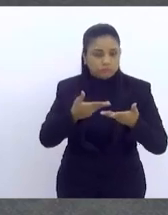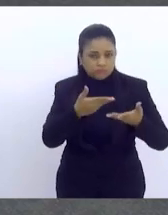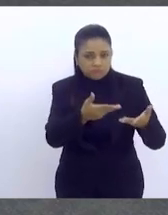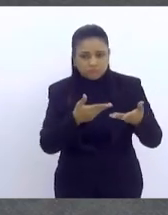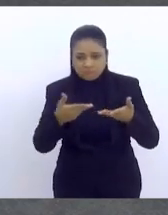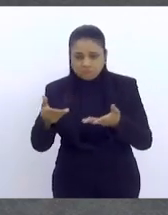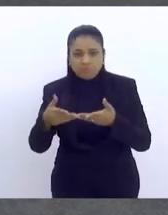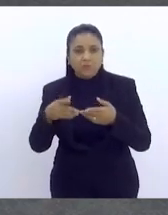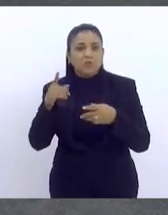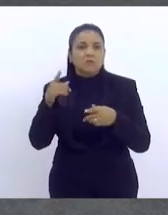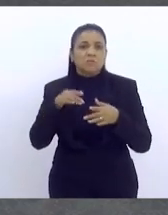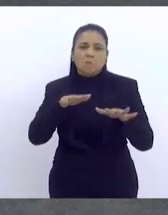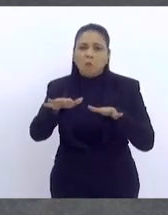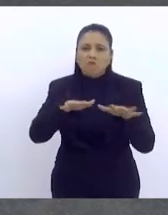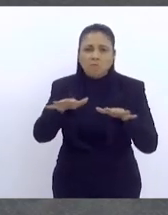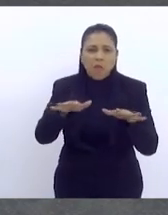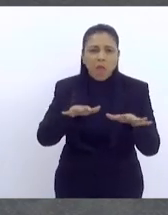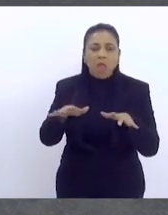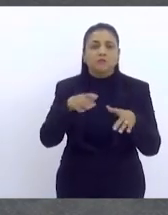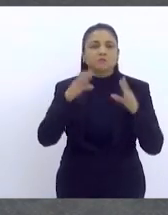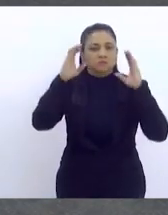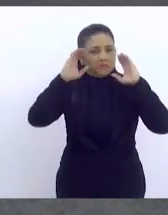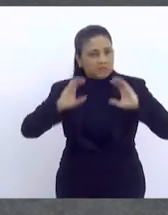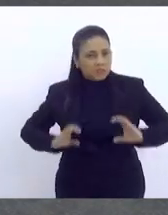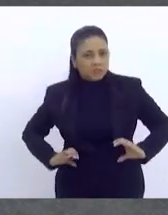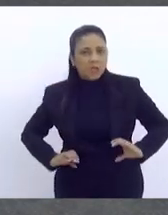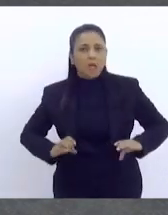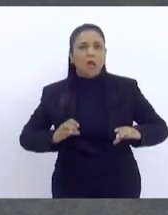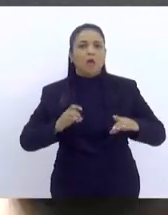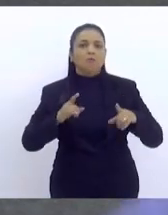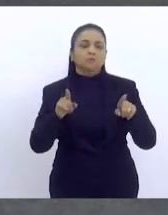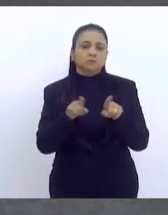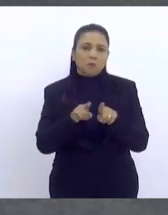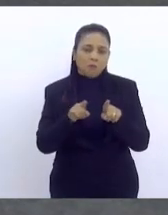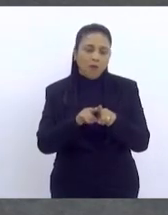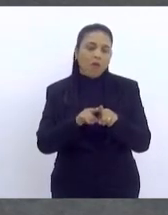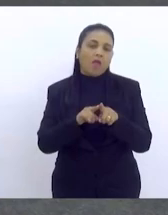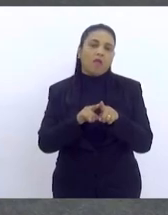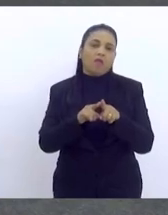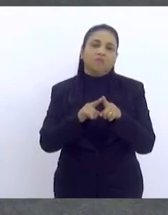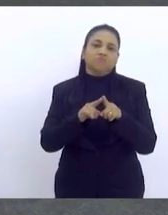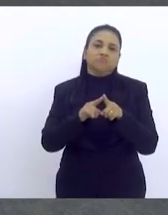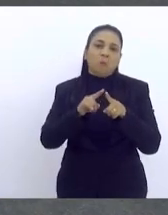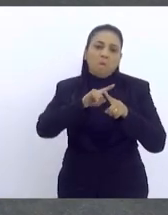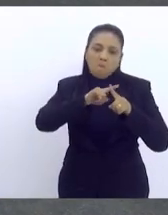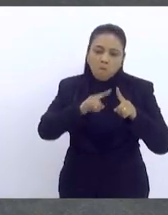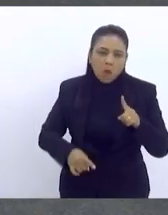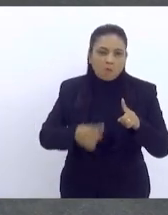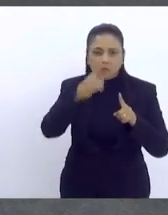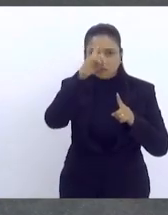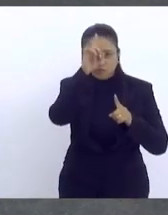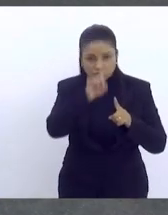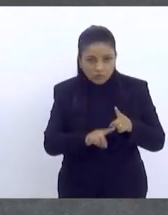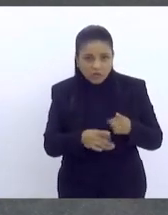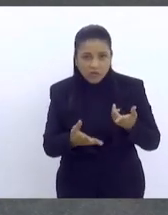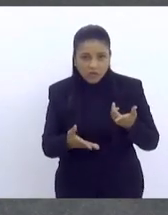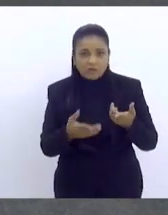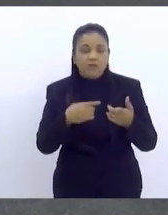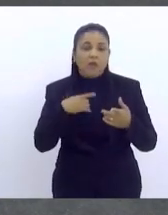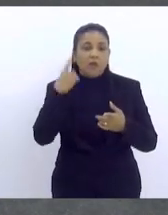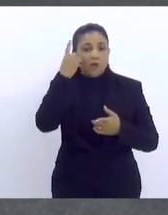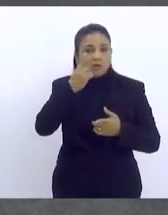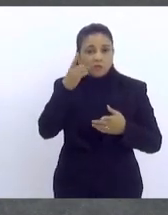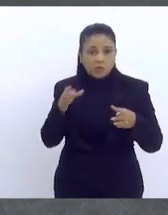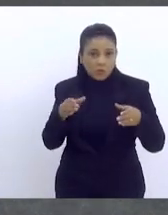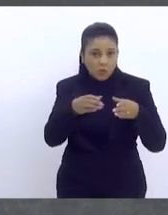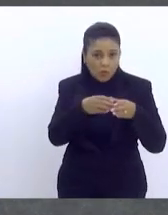movimentos diversos cidadãos Fluminense que foram violados do seu direito e aí chama a atenção que o deputado que cita a nossa